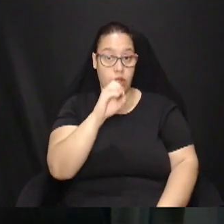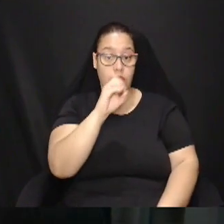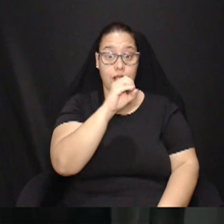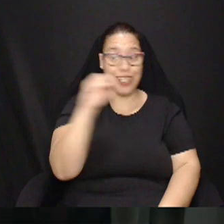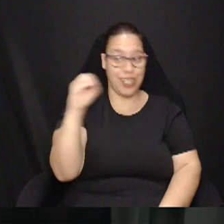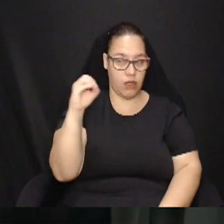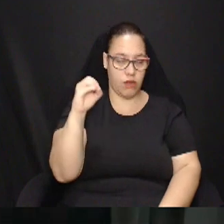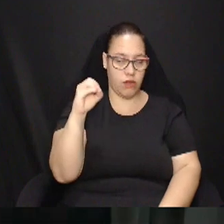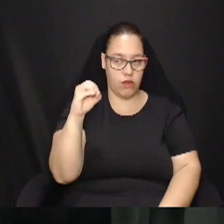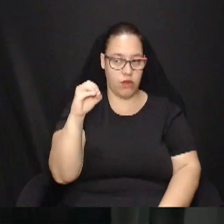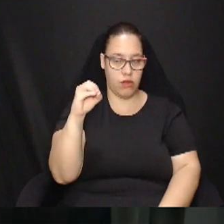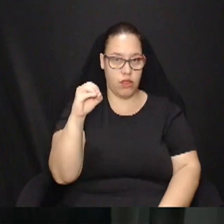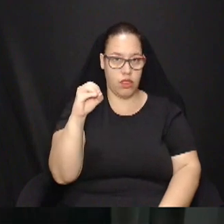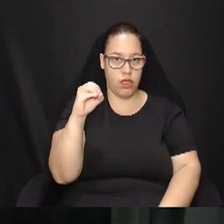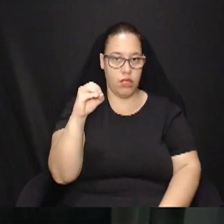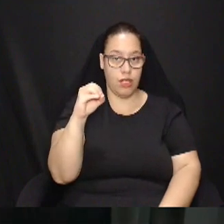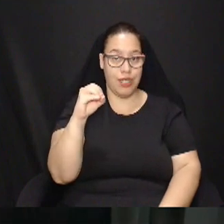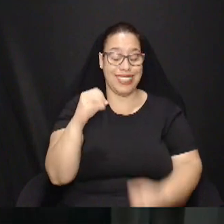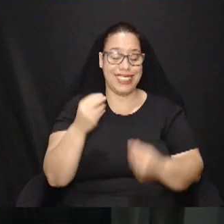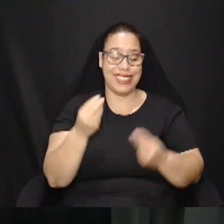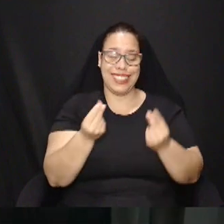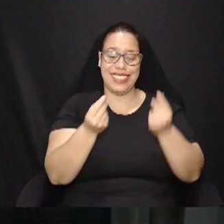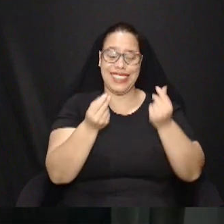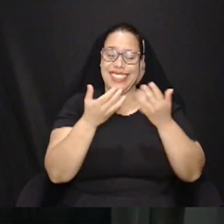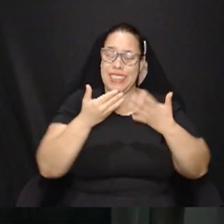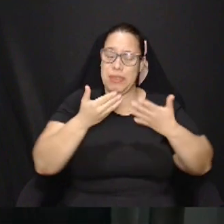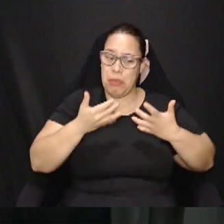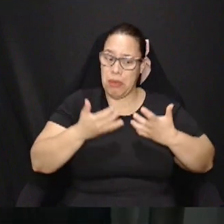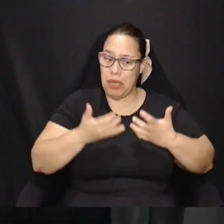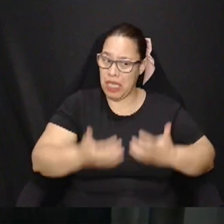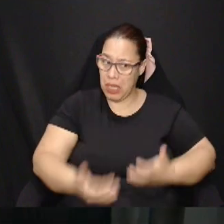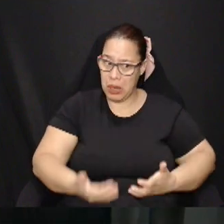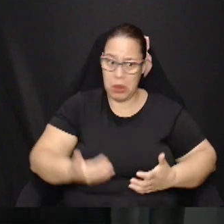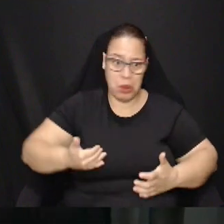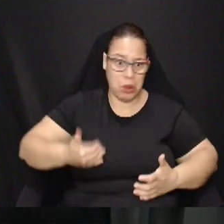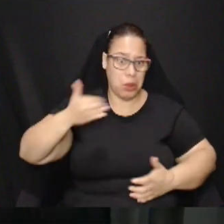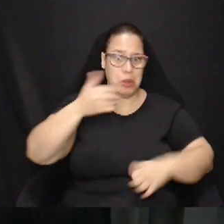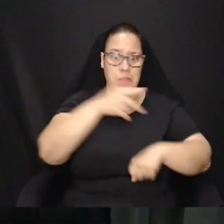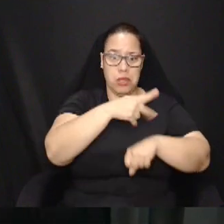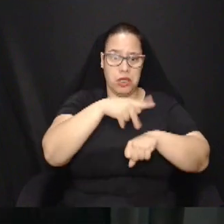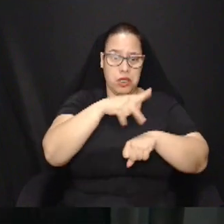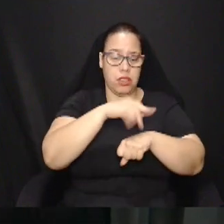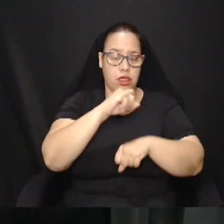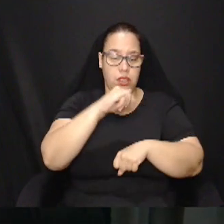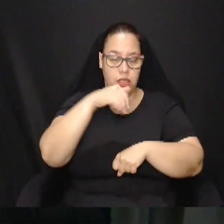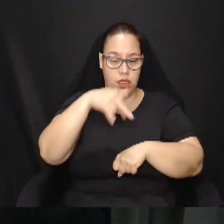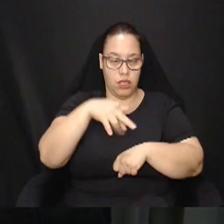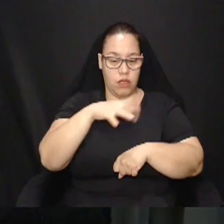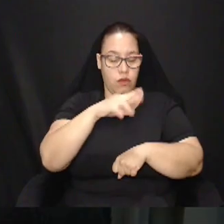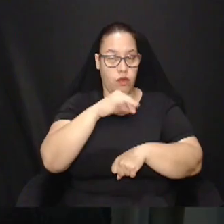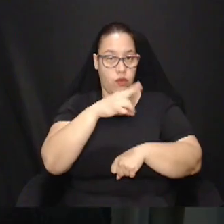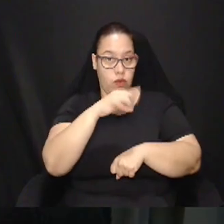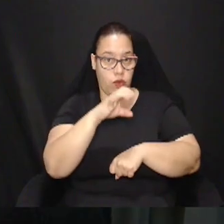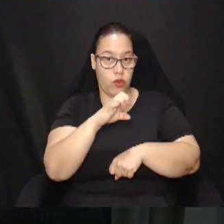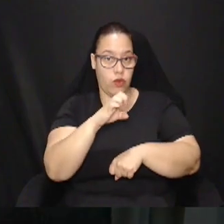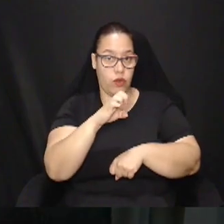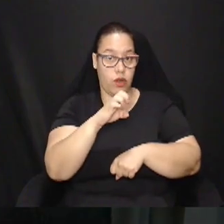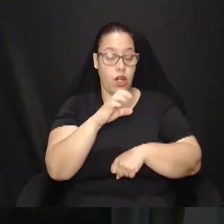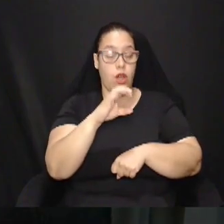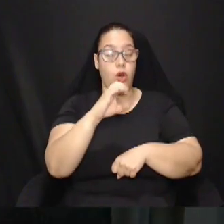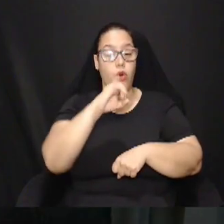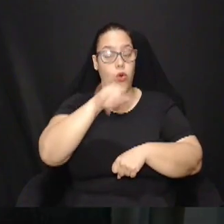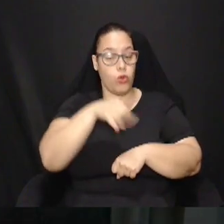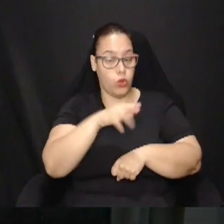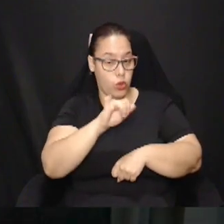essa carga econômica que leva ao país a infertilidade conjugal? 0. Ou seja, como